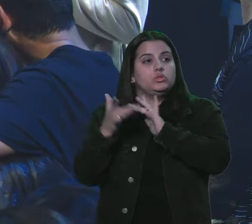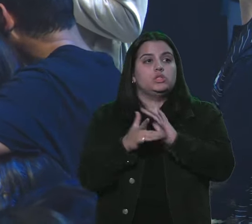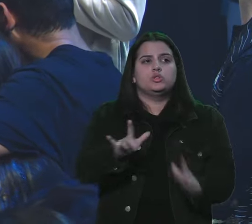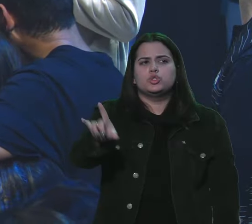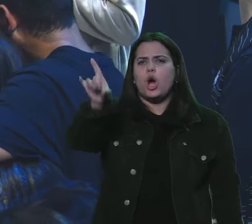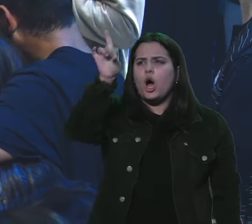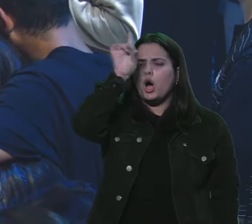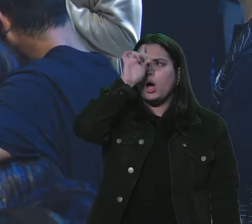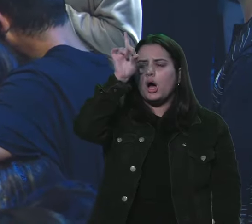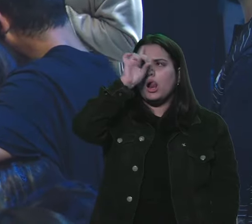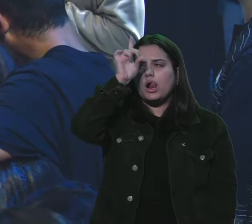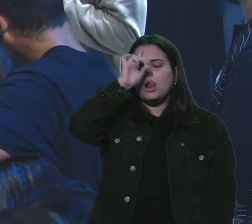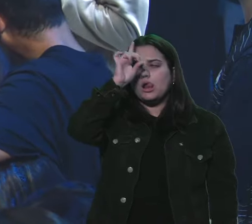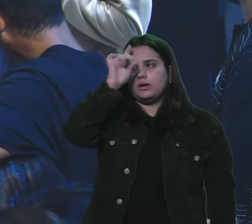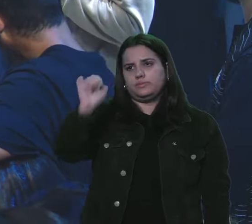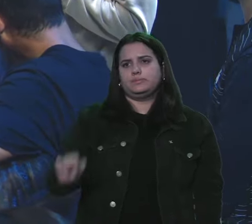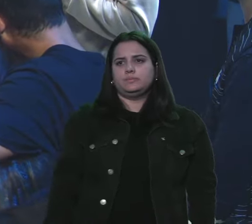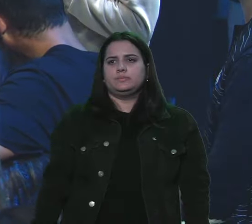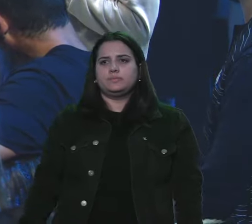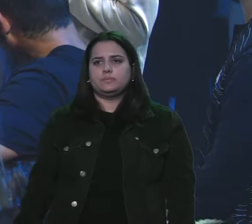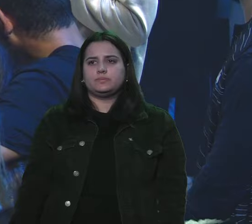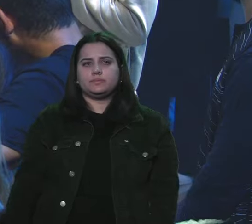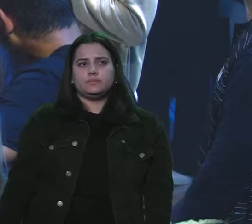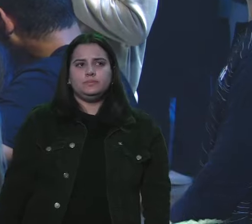dias. Todos os dias.